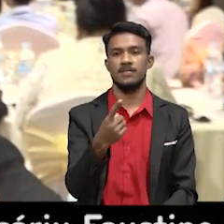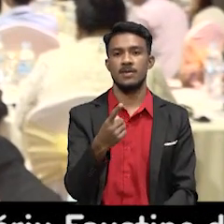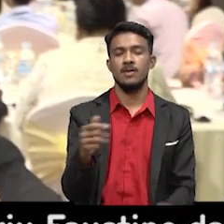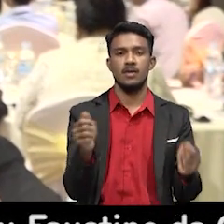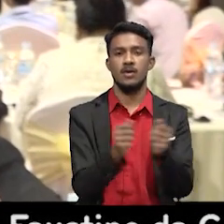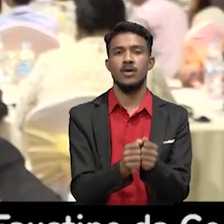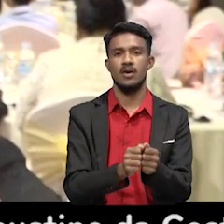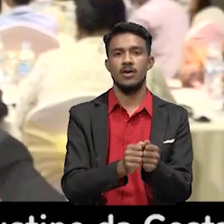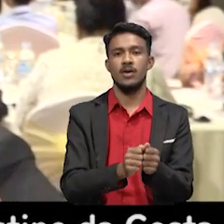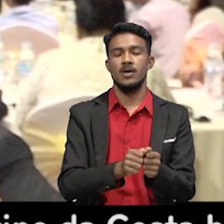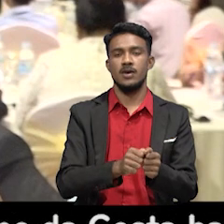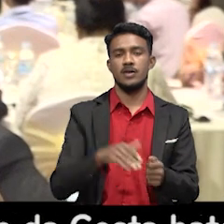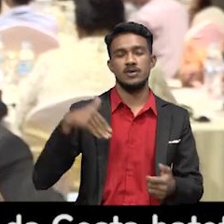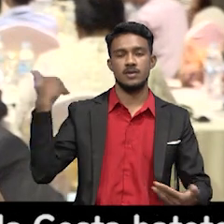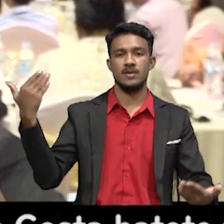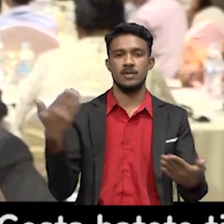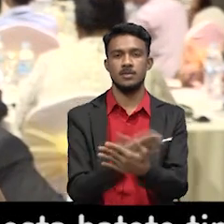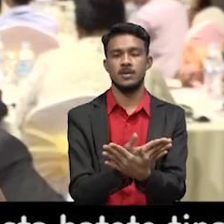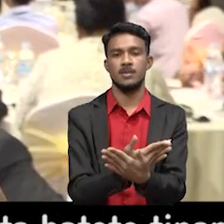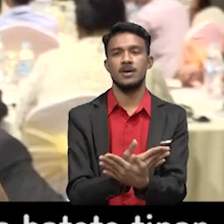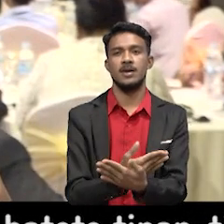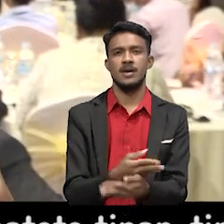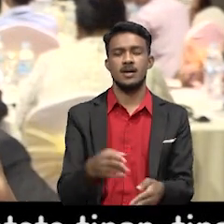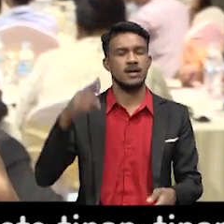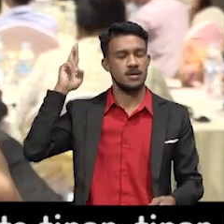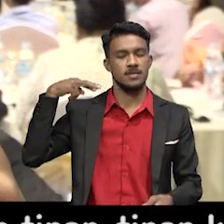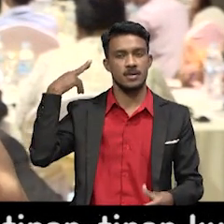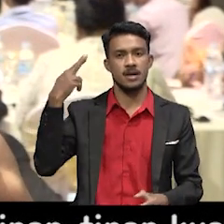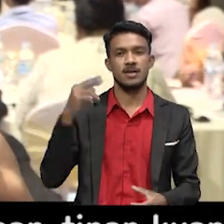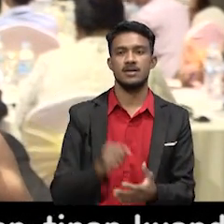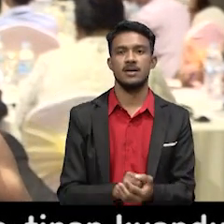produktivo mak as kompar ho non produktivo